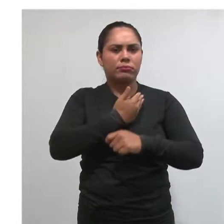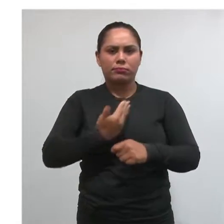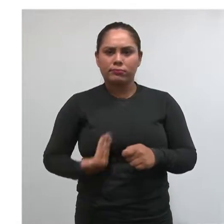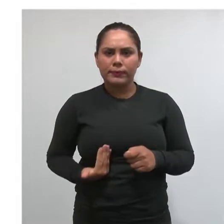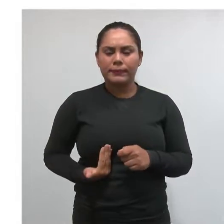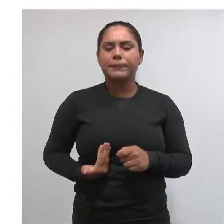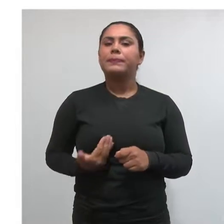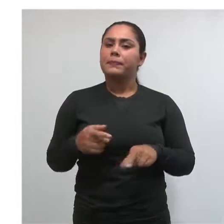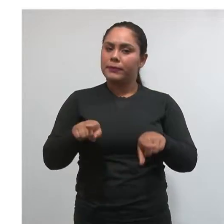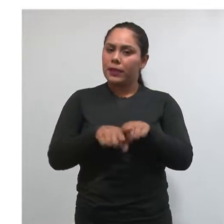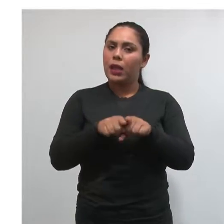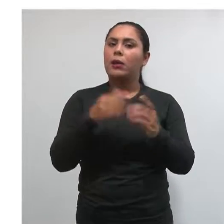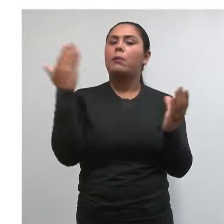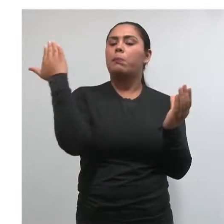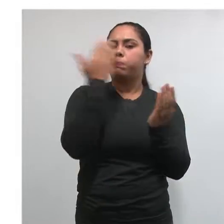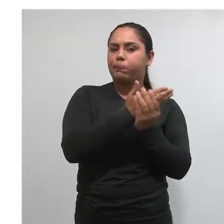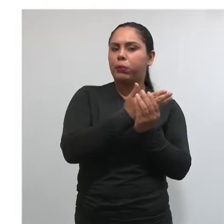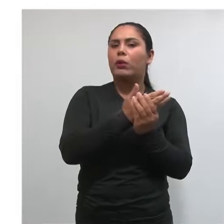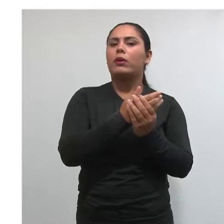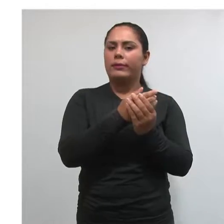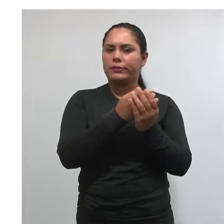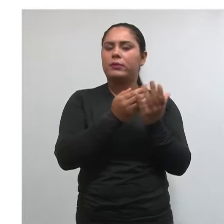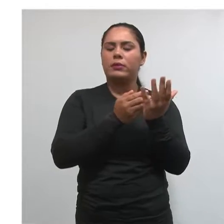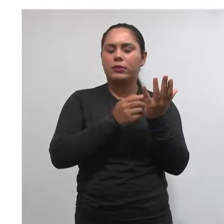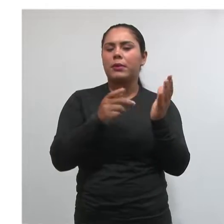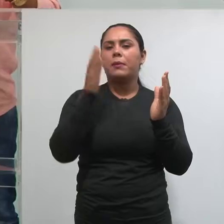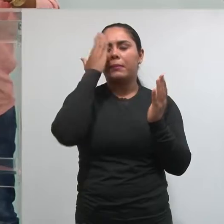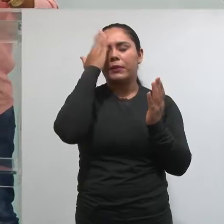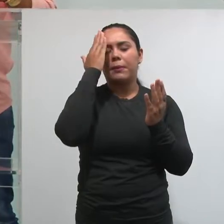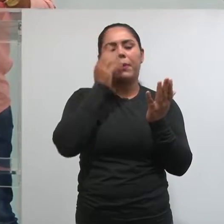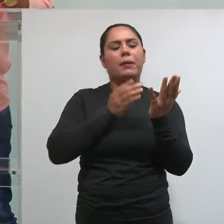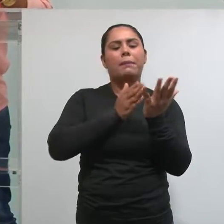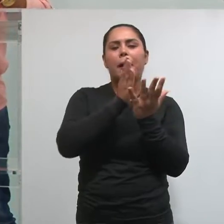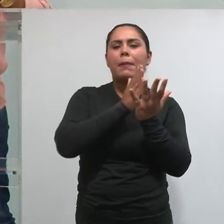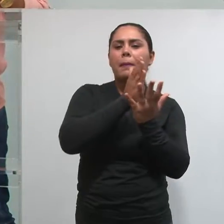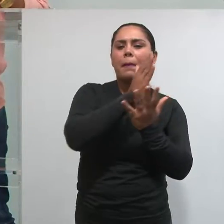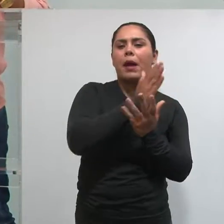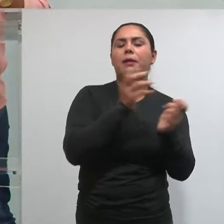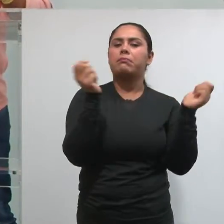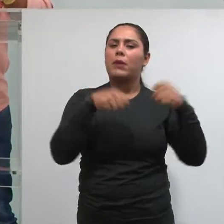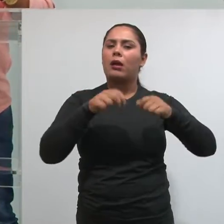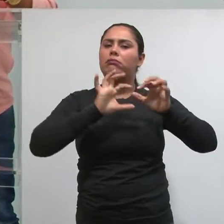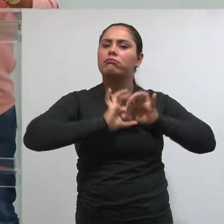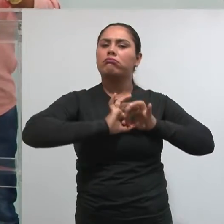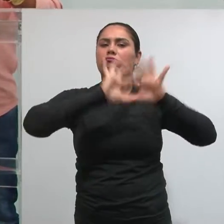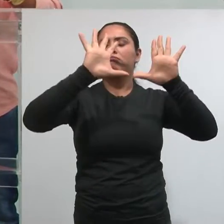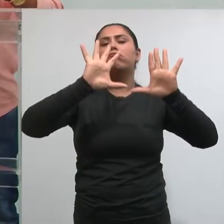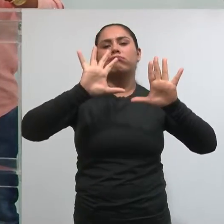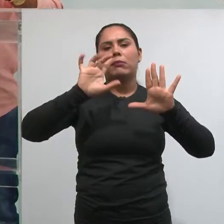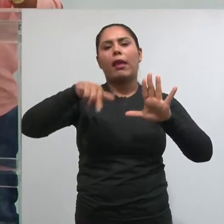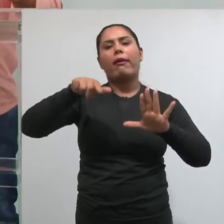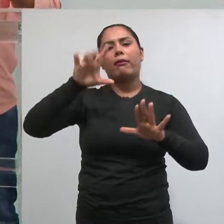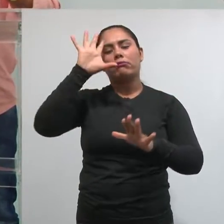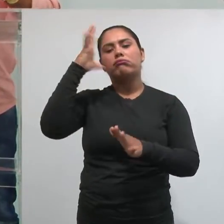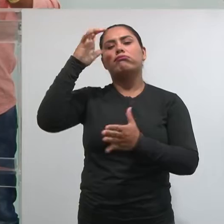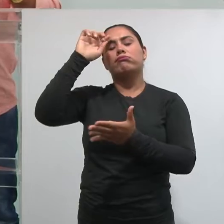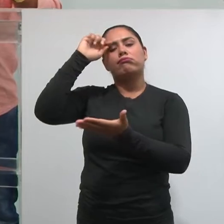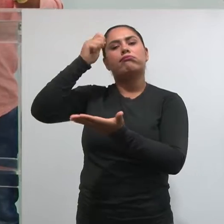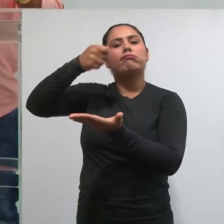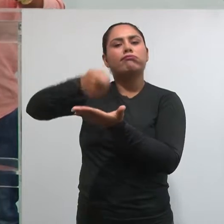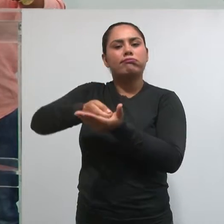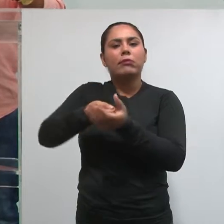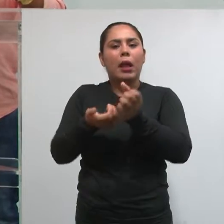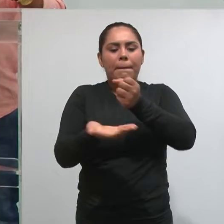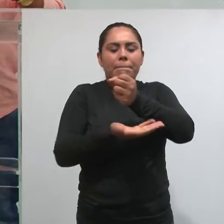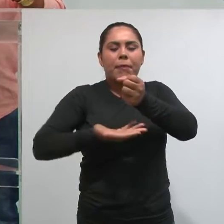e mecanismos que tragam, né, indicadores e métricas que permitam uma tomada de decisão